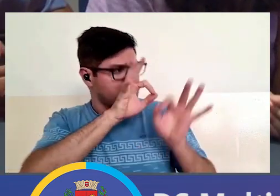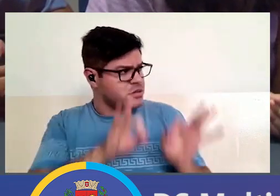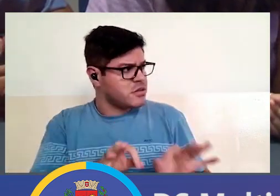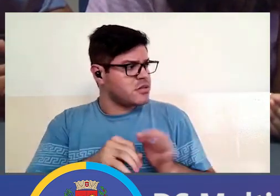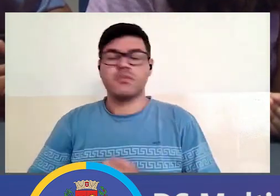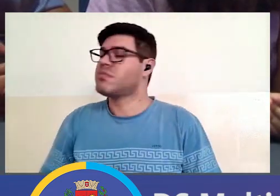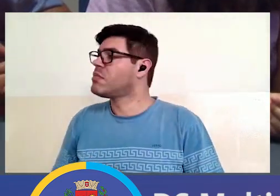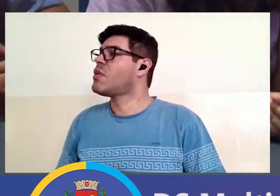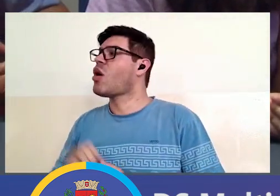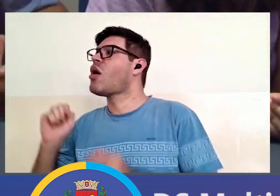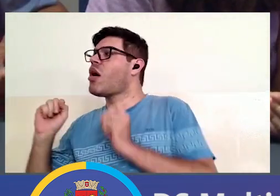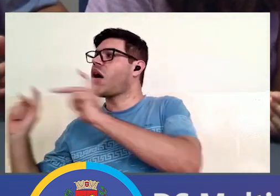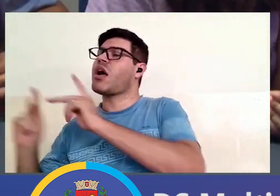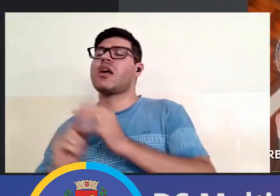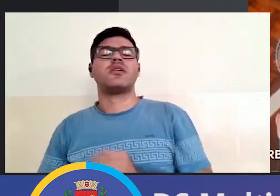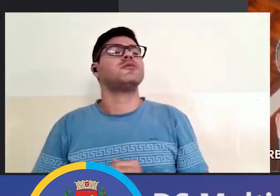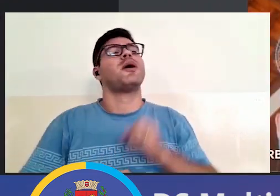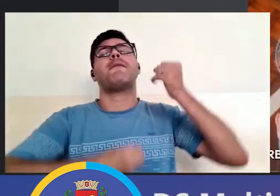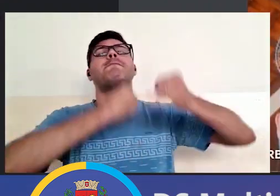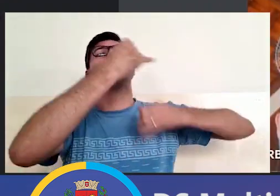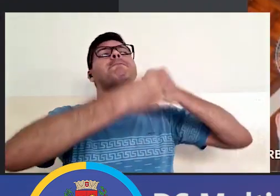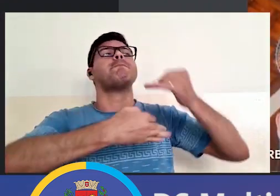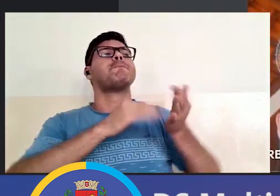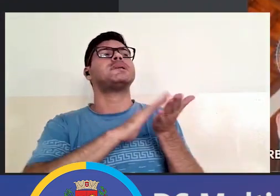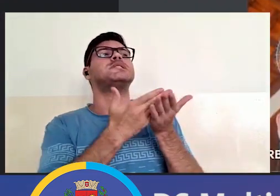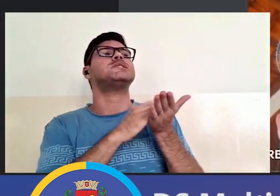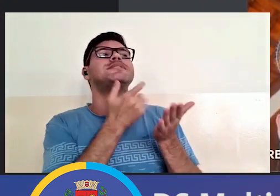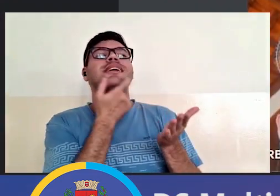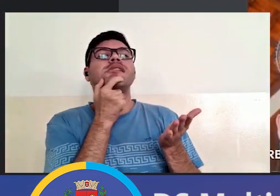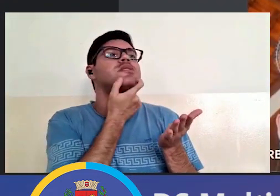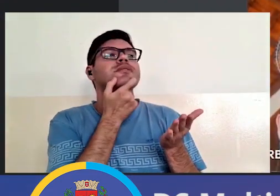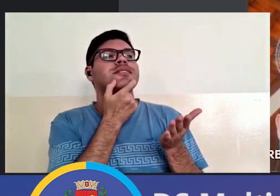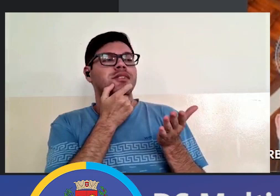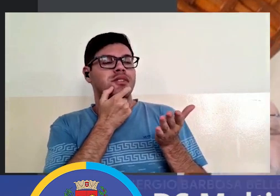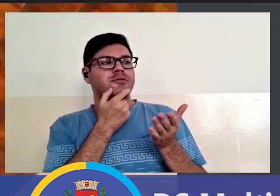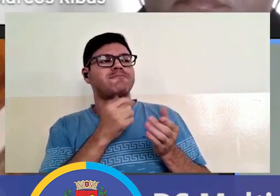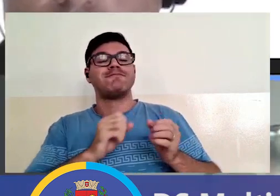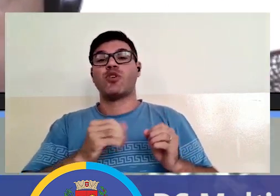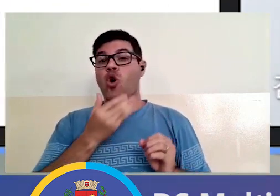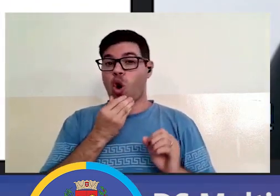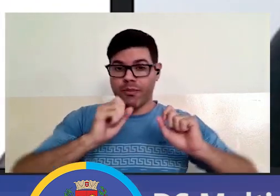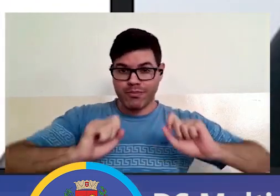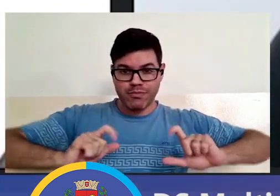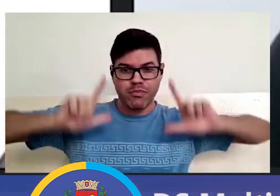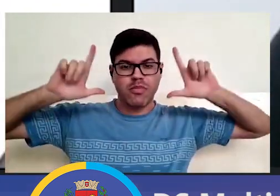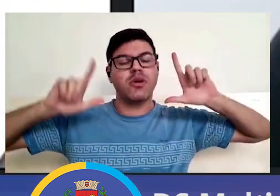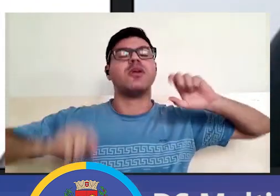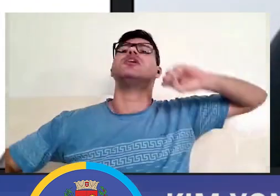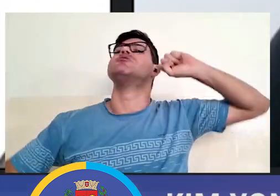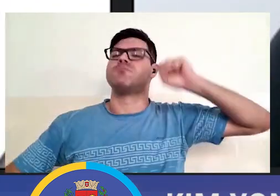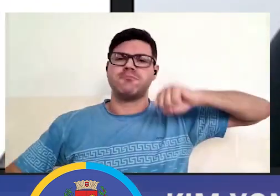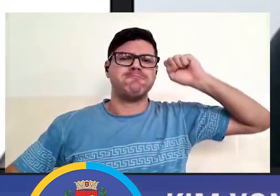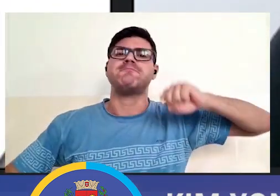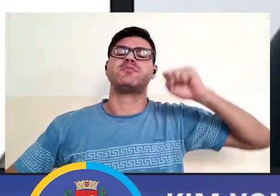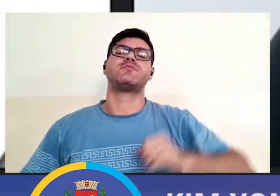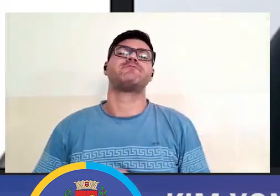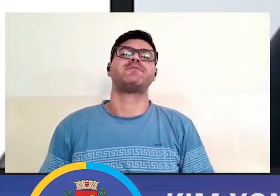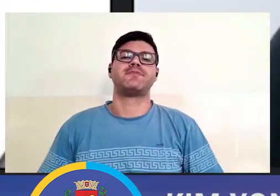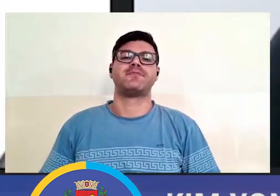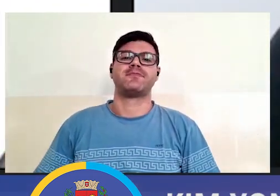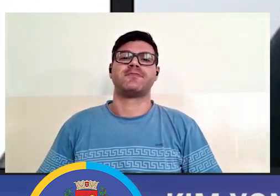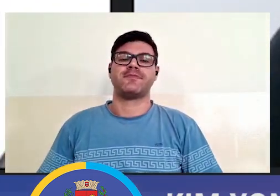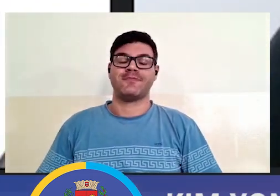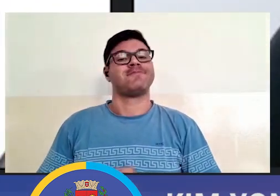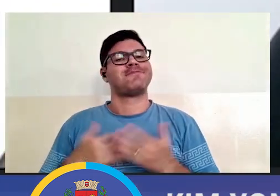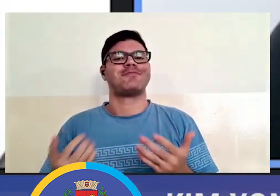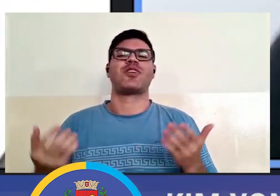Posso afirmar aqui que a Quiota vem para Araras. Okay. Can we assure that Kyoto is going to come here